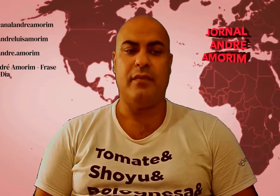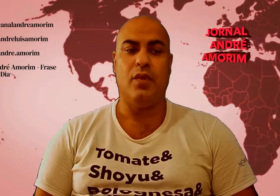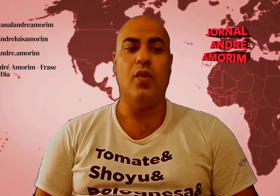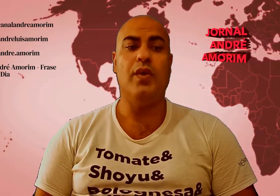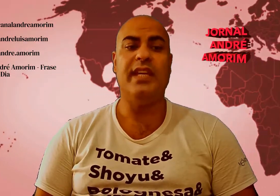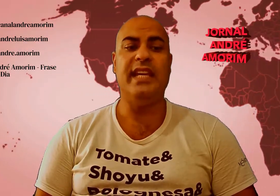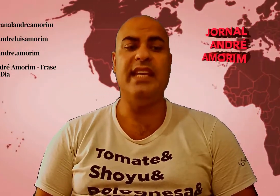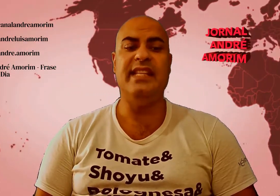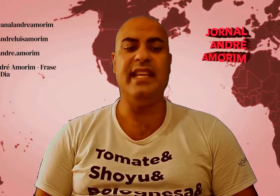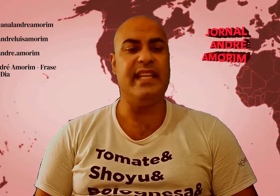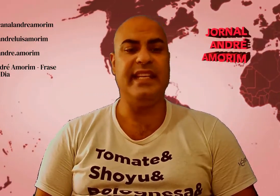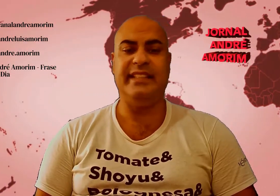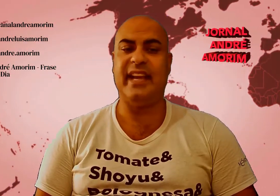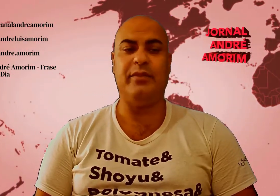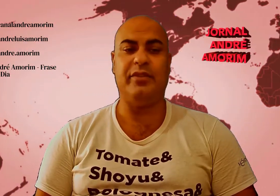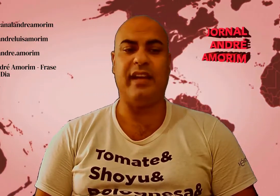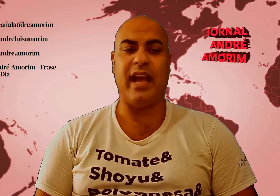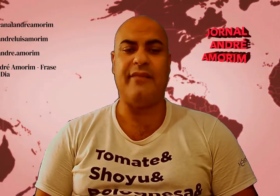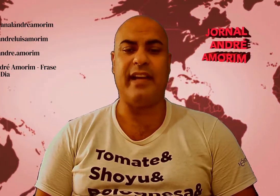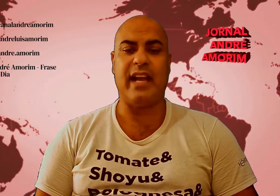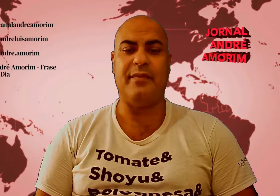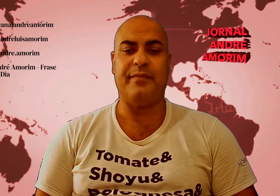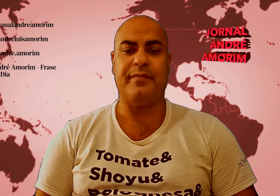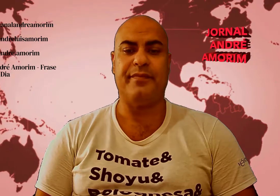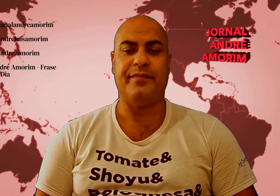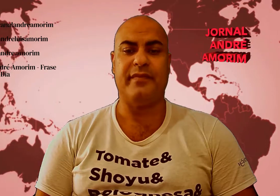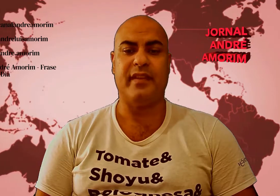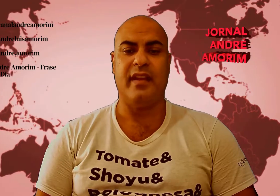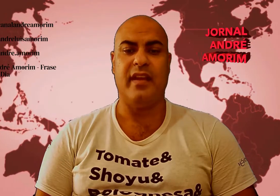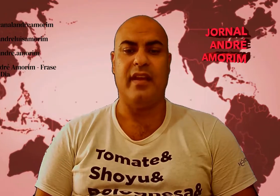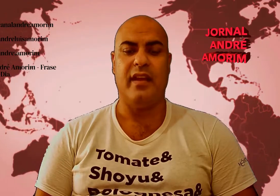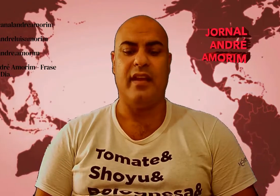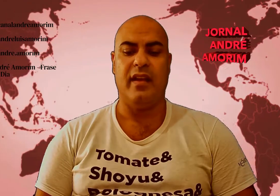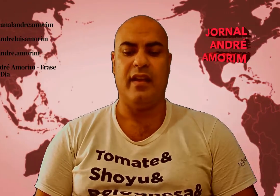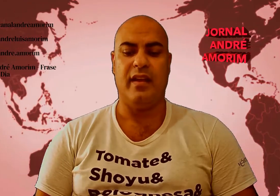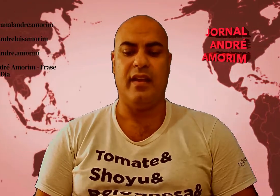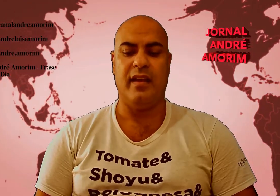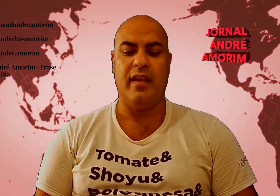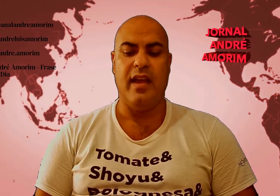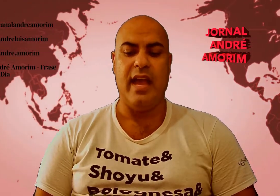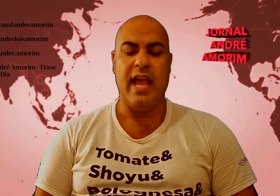F, ó, o que ninguém sabe sobre a Rafa Kalimann?